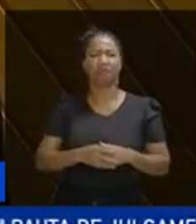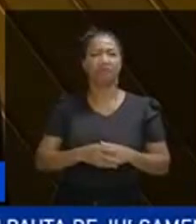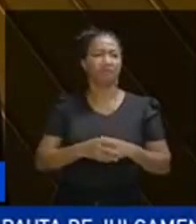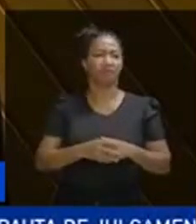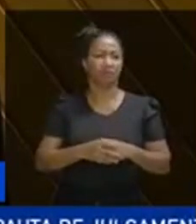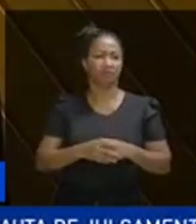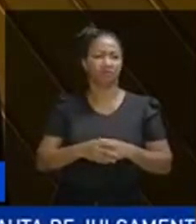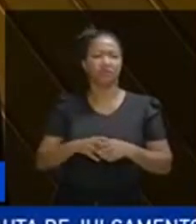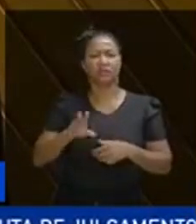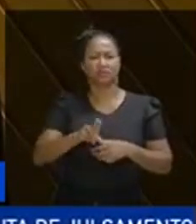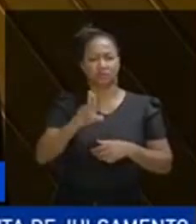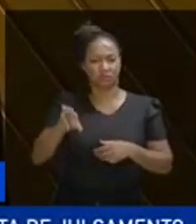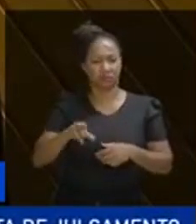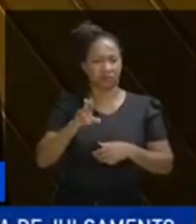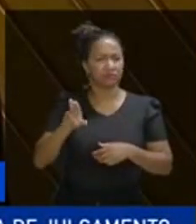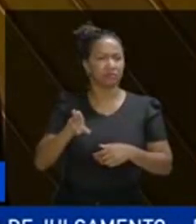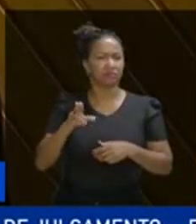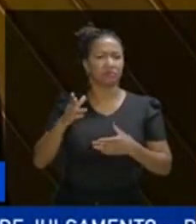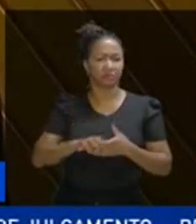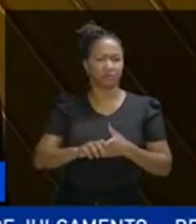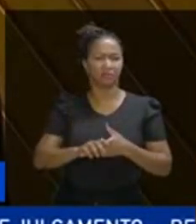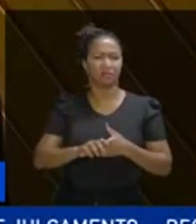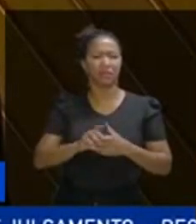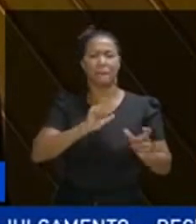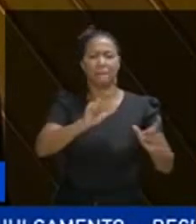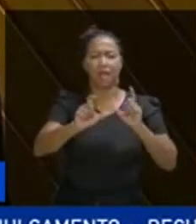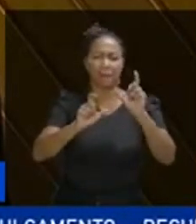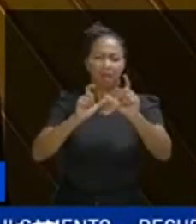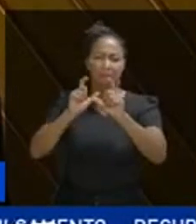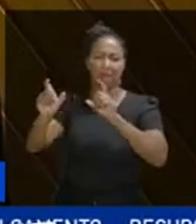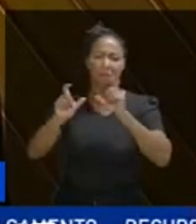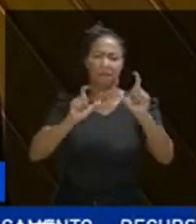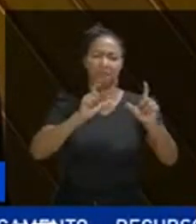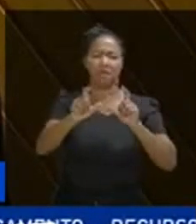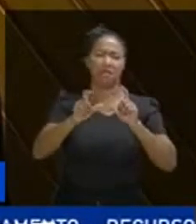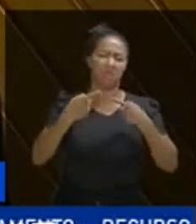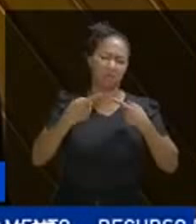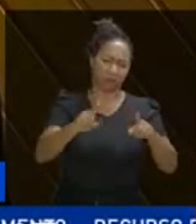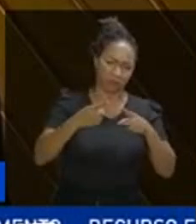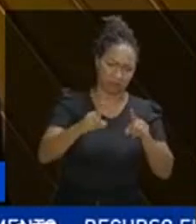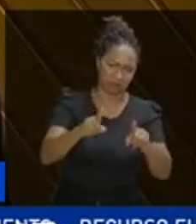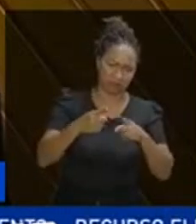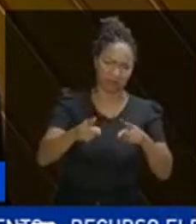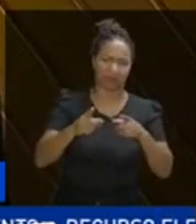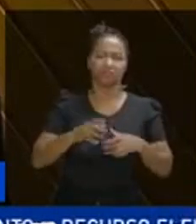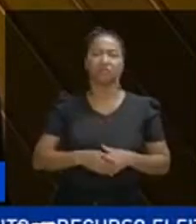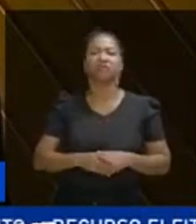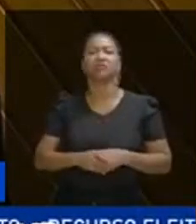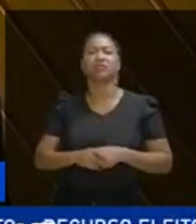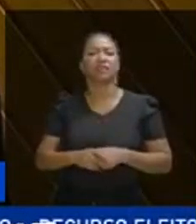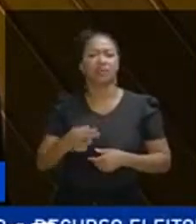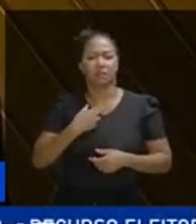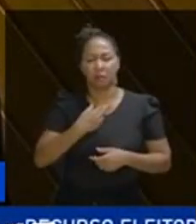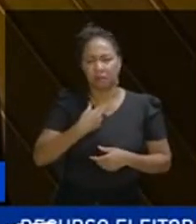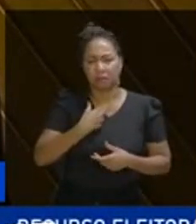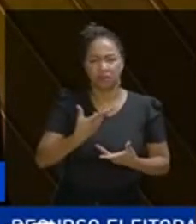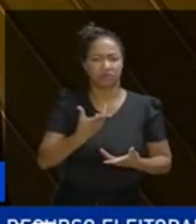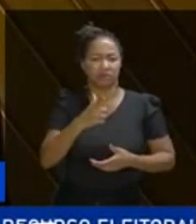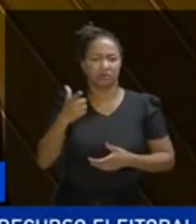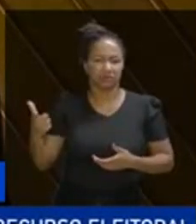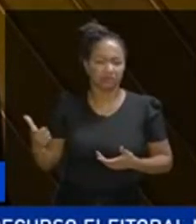aspas, no que tange ao uso de termos pejorativo, frisa-se que, embora revestido de tom jocoso, este não